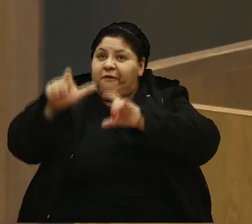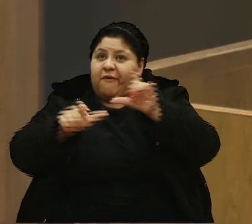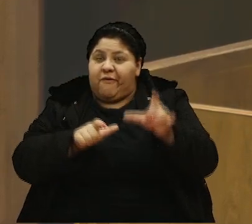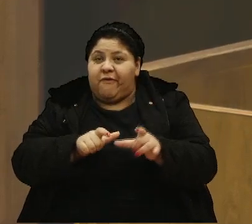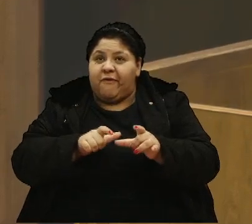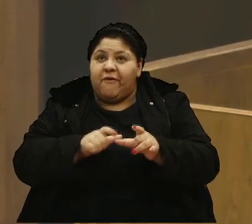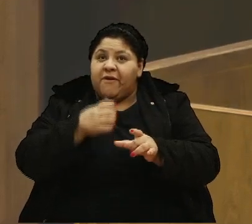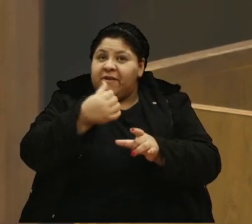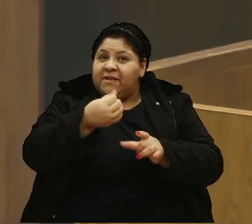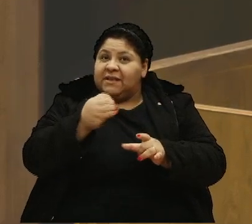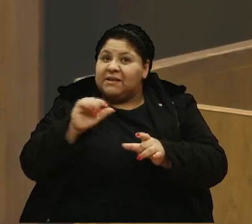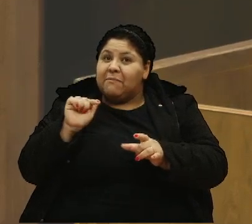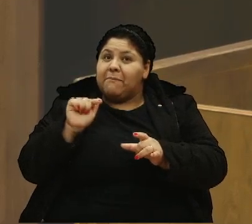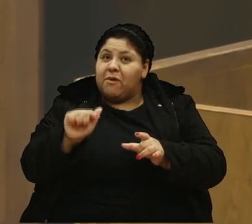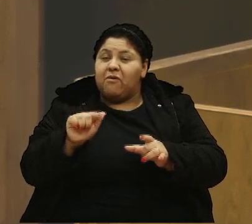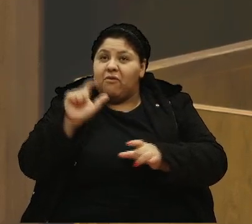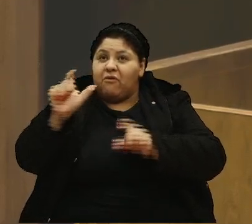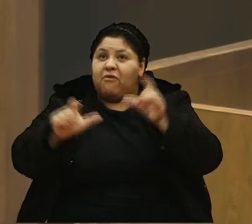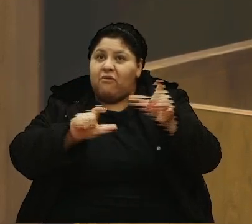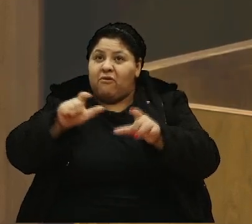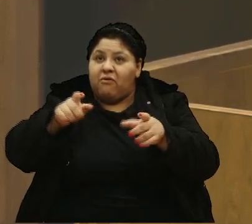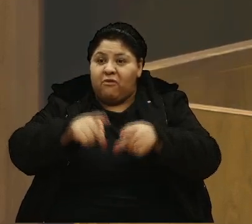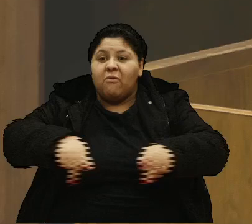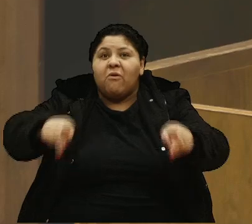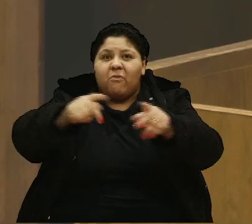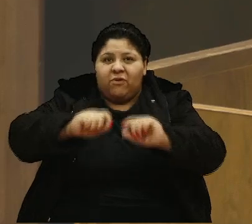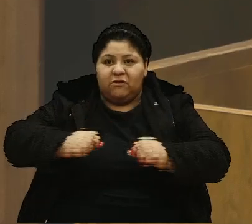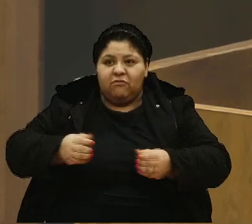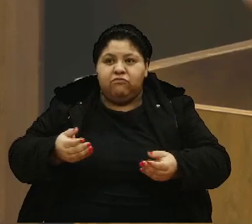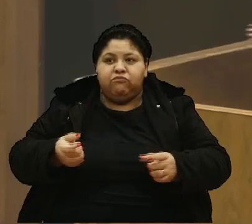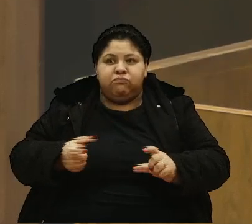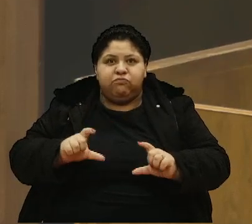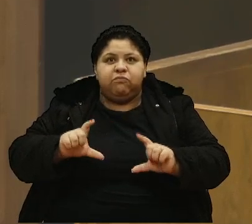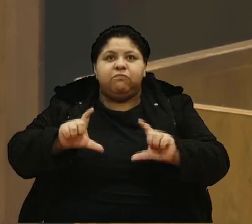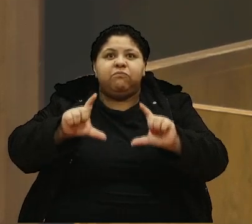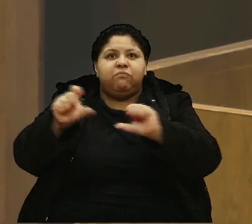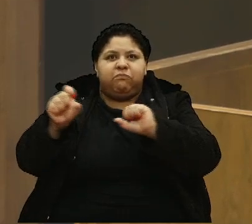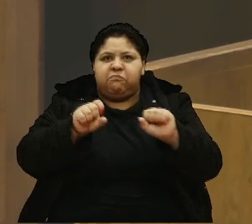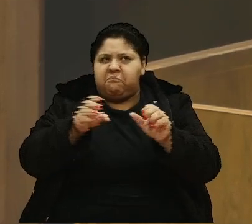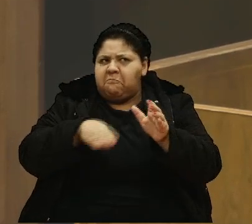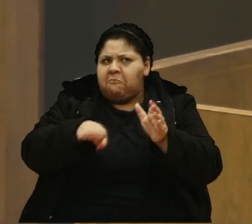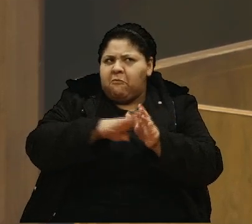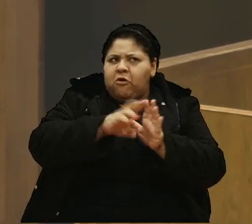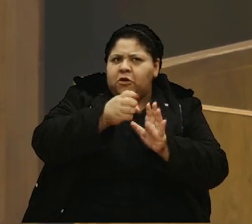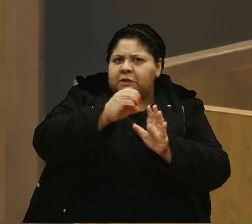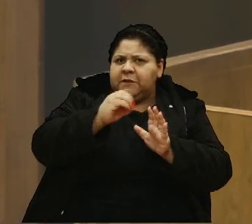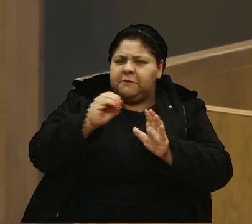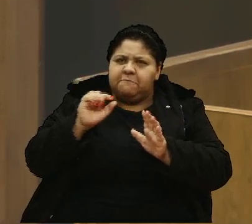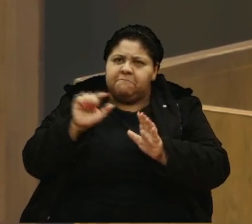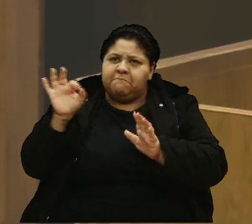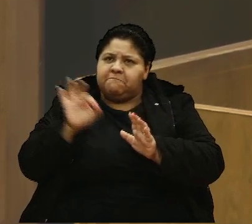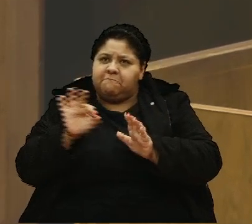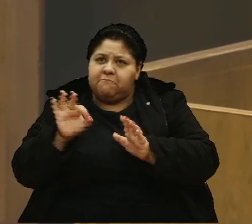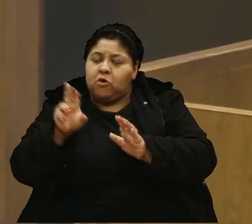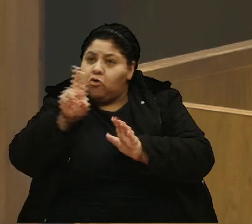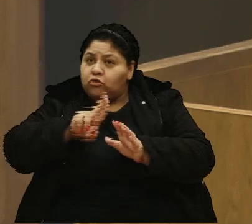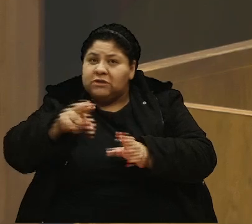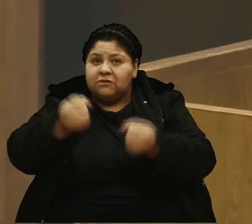de 60 mil pessoas e a população também aumenta. Então, pode chegar até 80 mil pessoas andando de